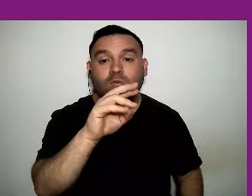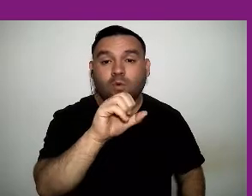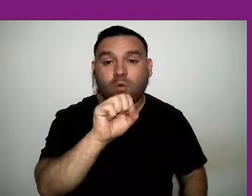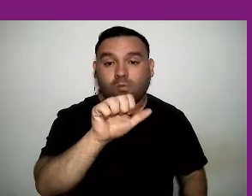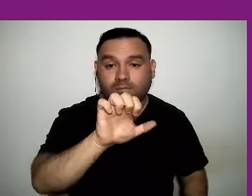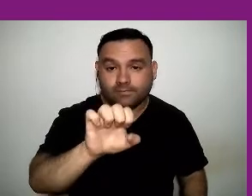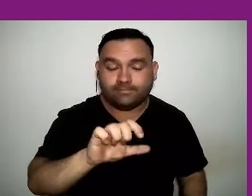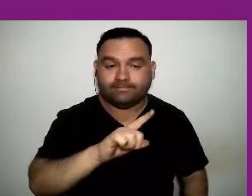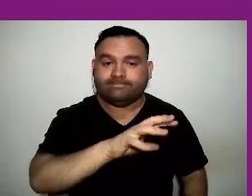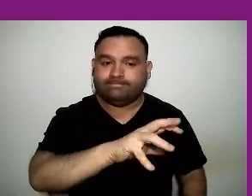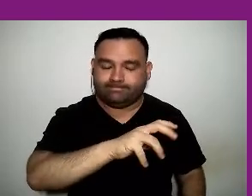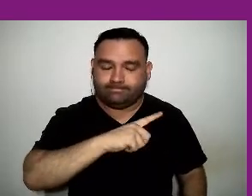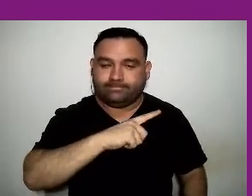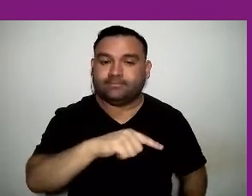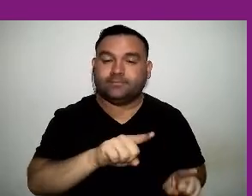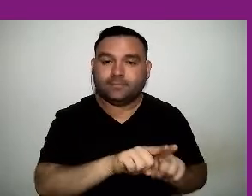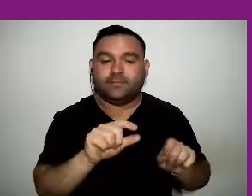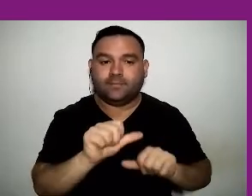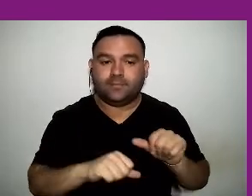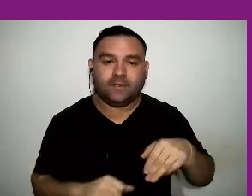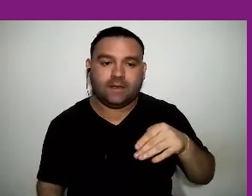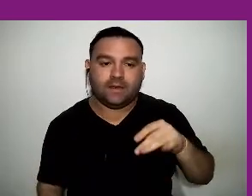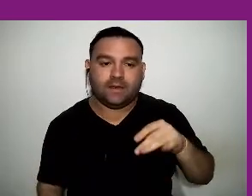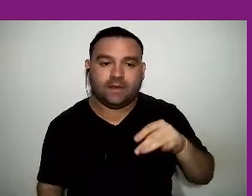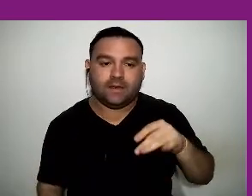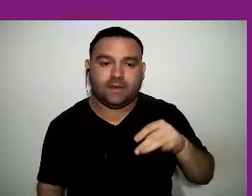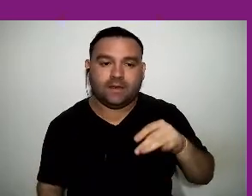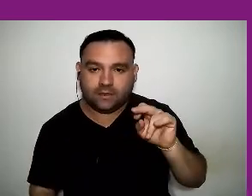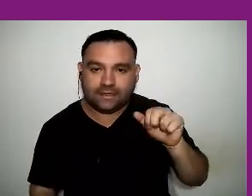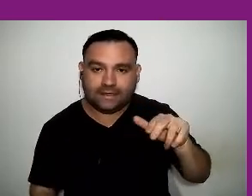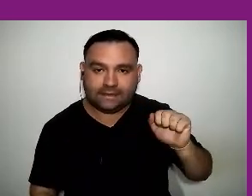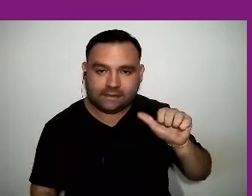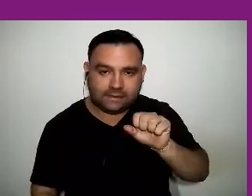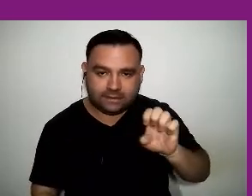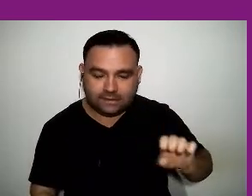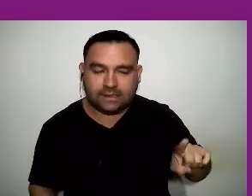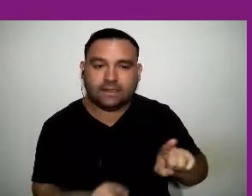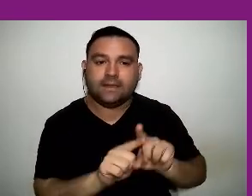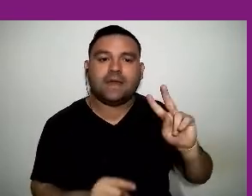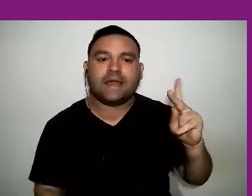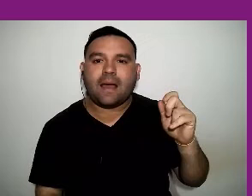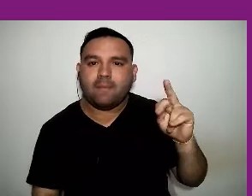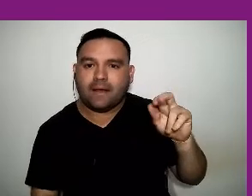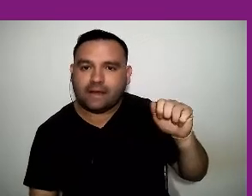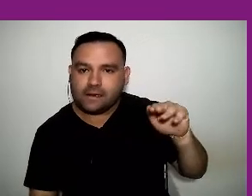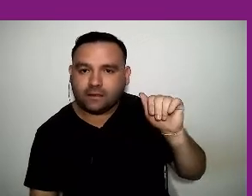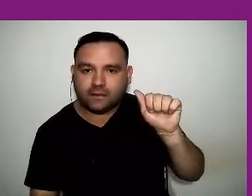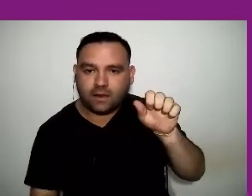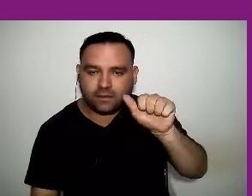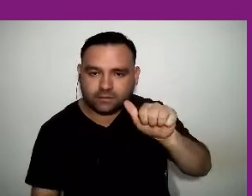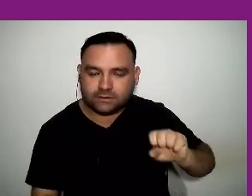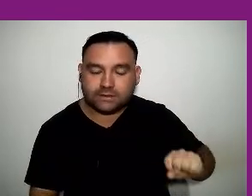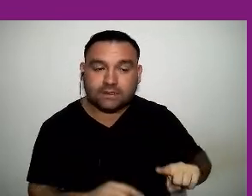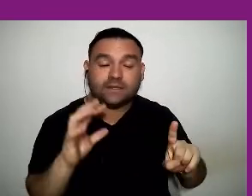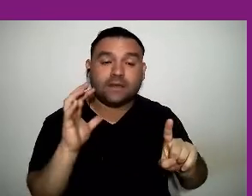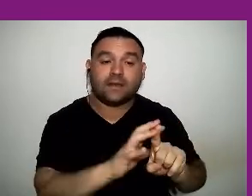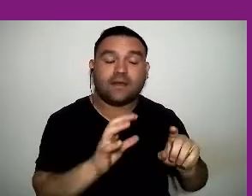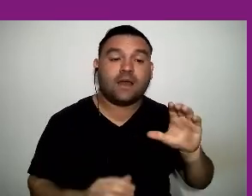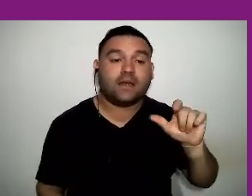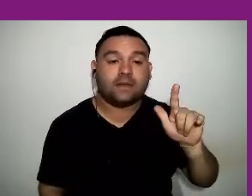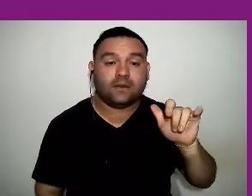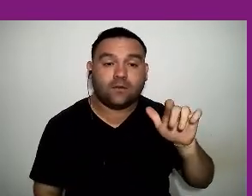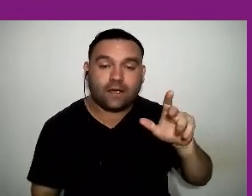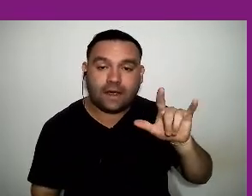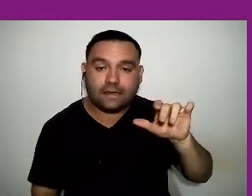trombose. Altera também metaloproteinases dessas enzimas e heparanases, também atingindo os glicocálixes